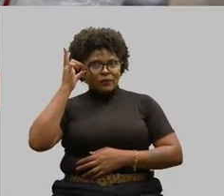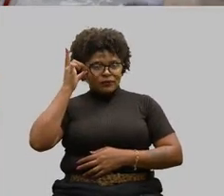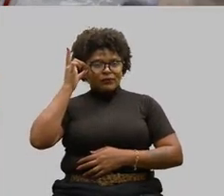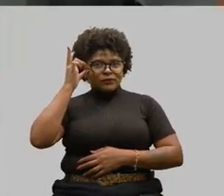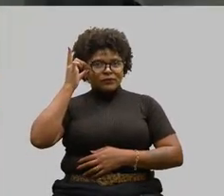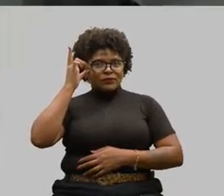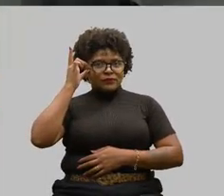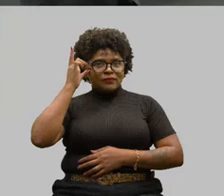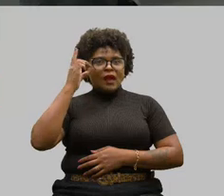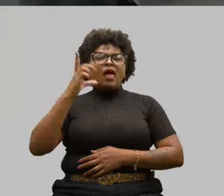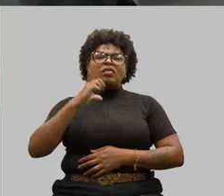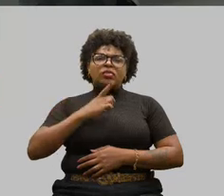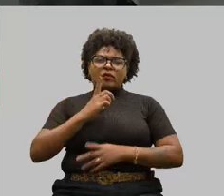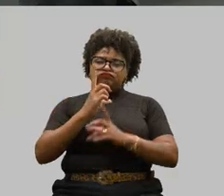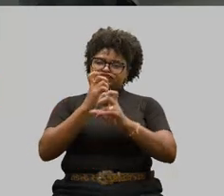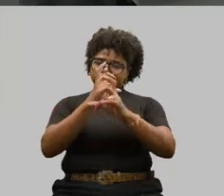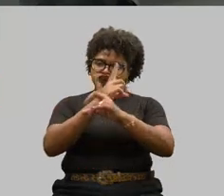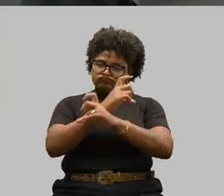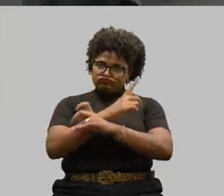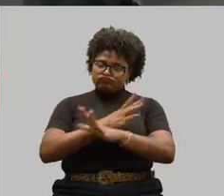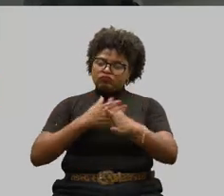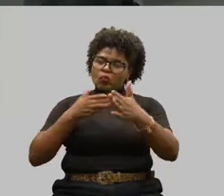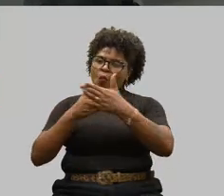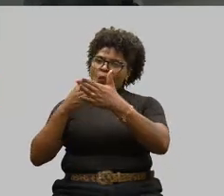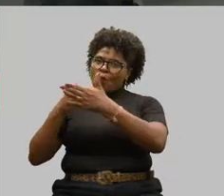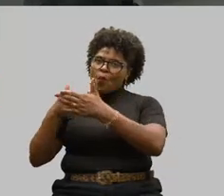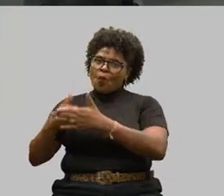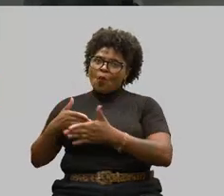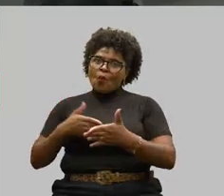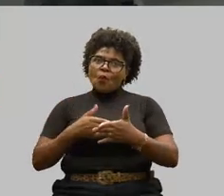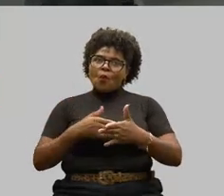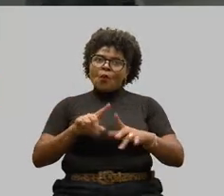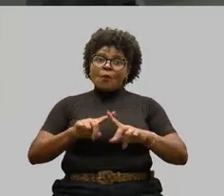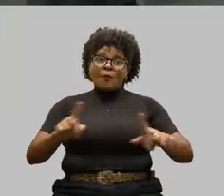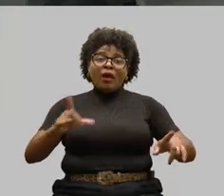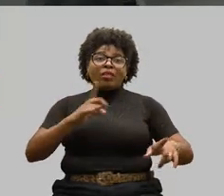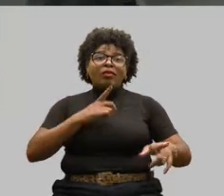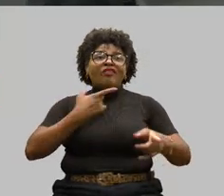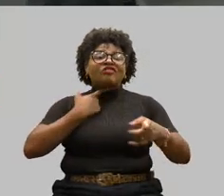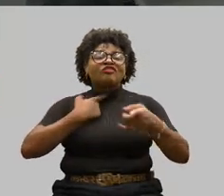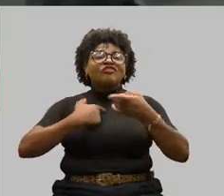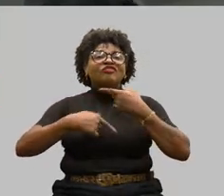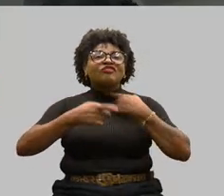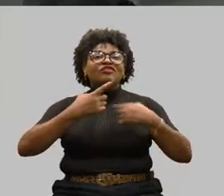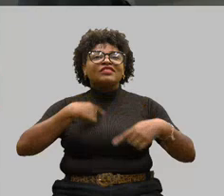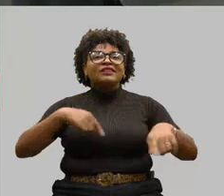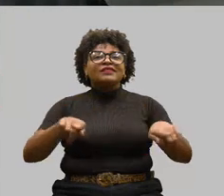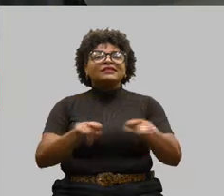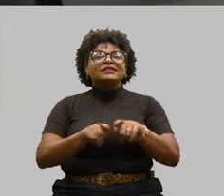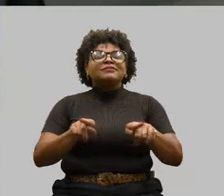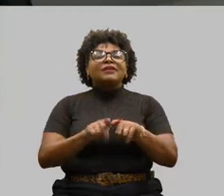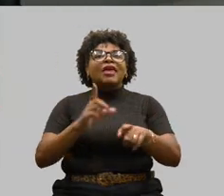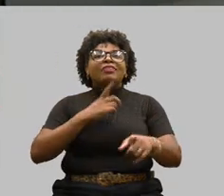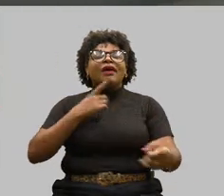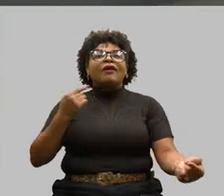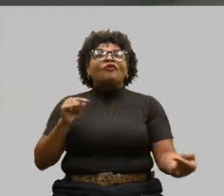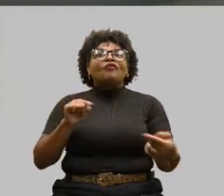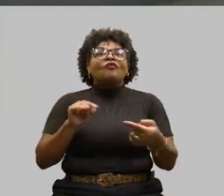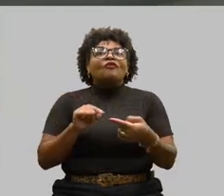tem as suas limitações mas tem os seus anseios tem os seus desejos